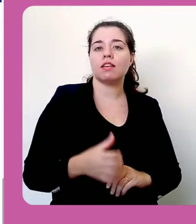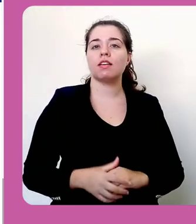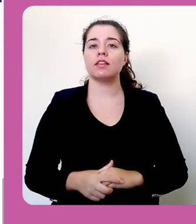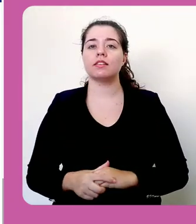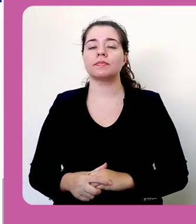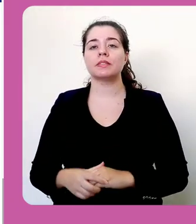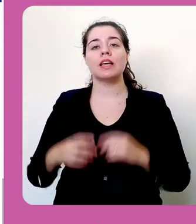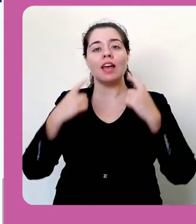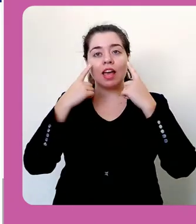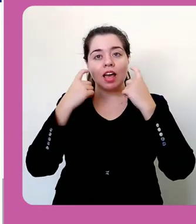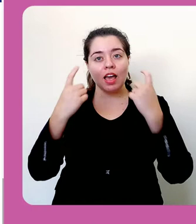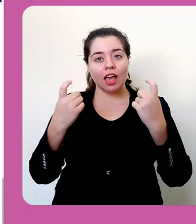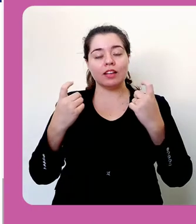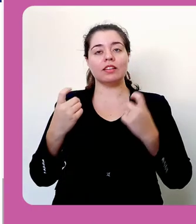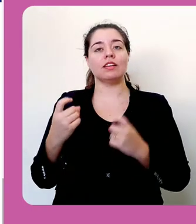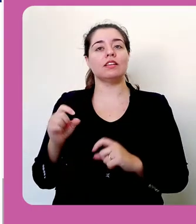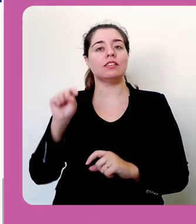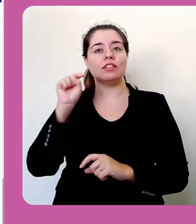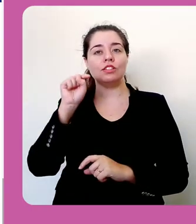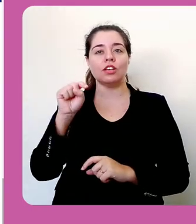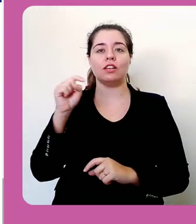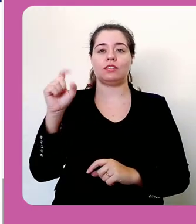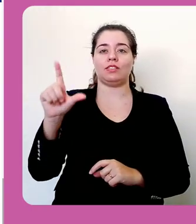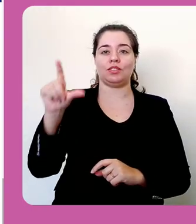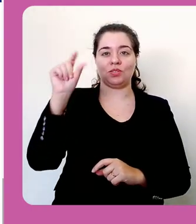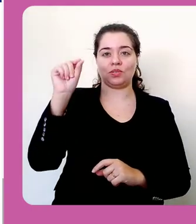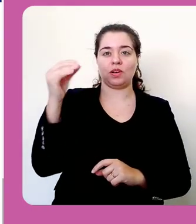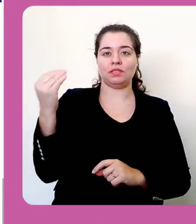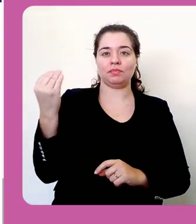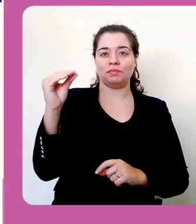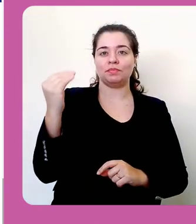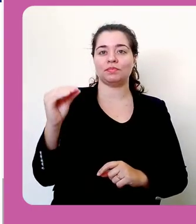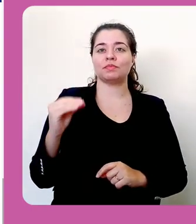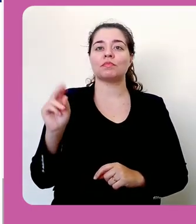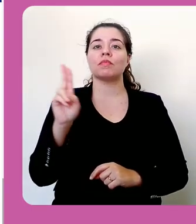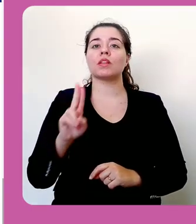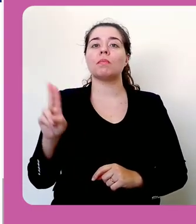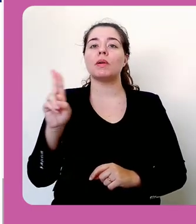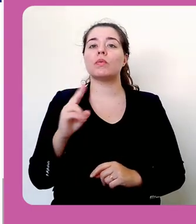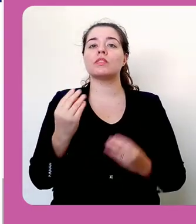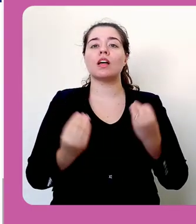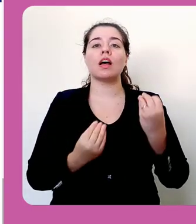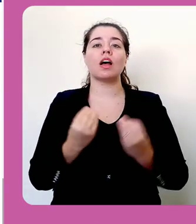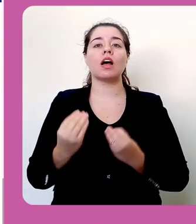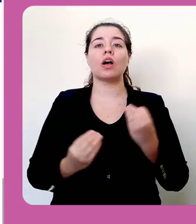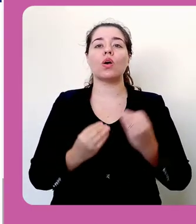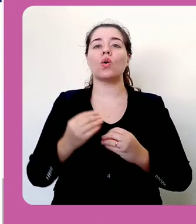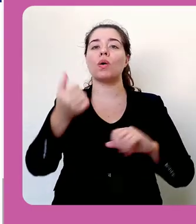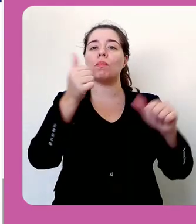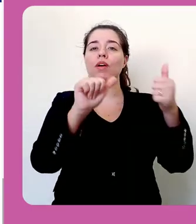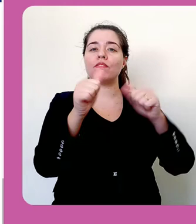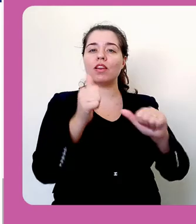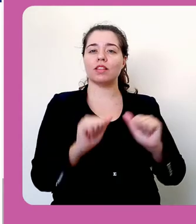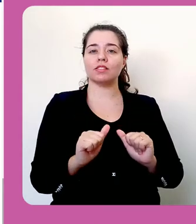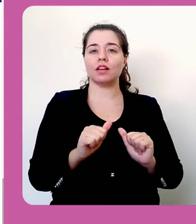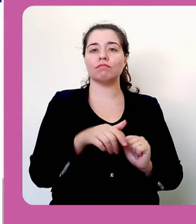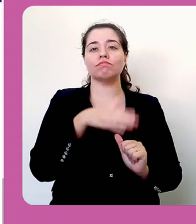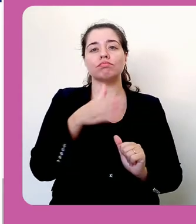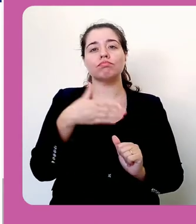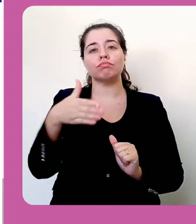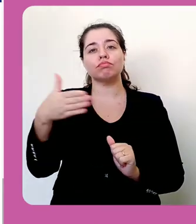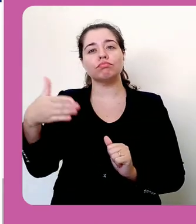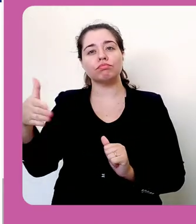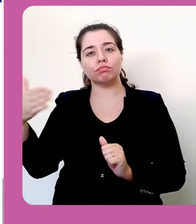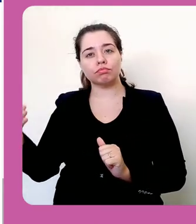avaliação. O fluxo de avaliação, você pode, por exemplo, dizer quando você está avaliando, você pode